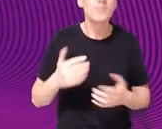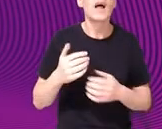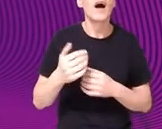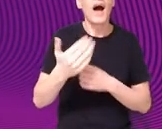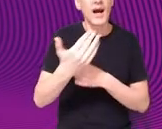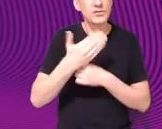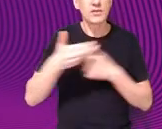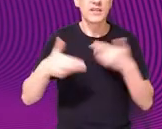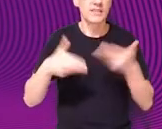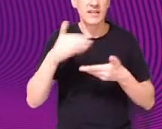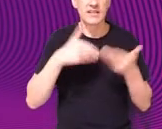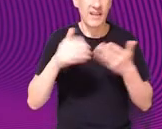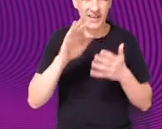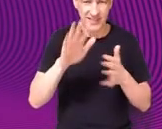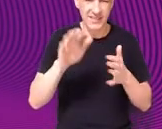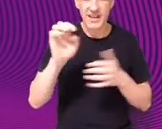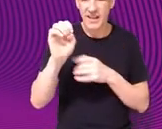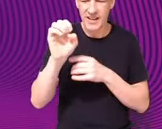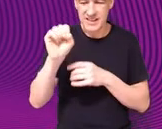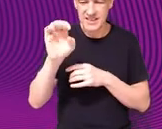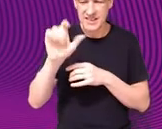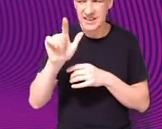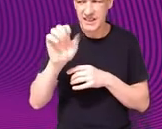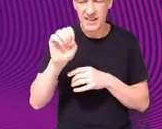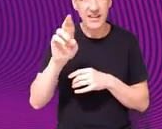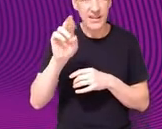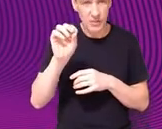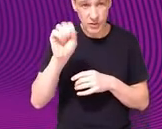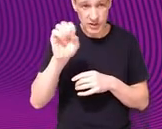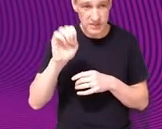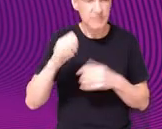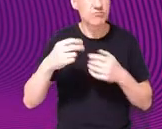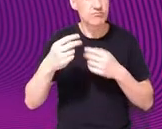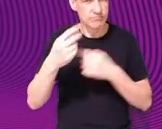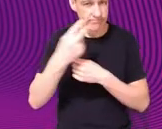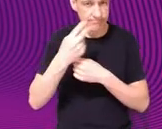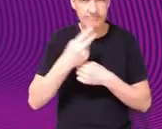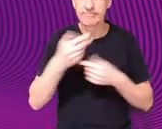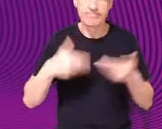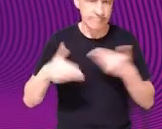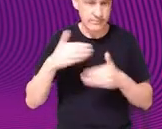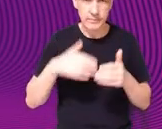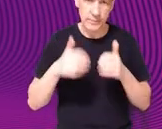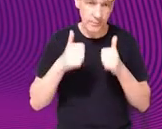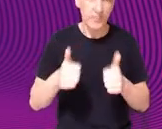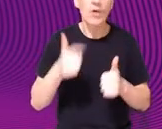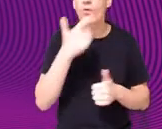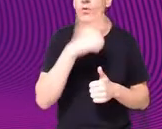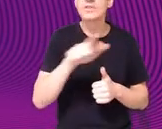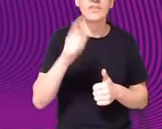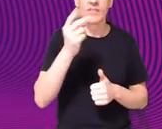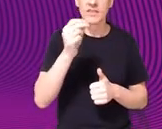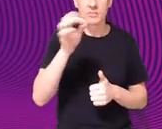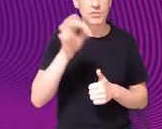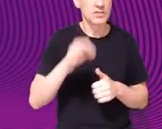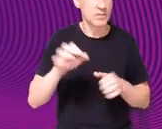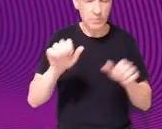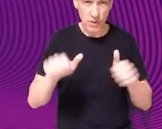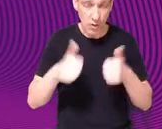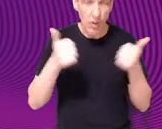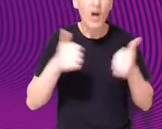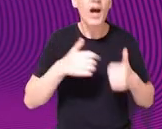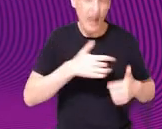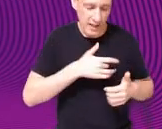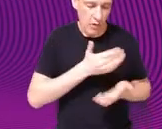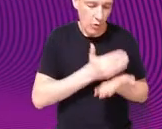múltipla e, com isso, consegue sair de 20% de fração de ejeção, recupera a função e estabiliza a